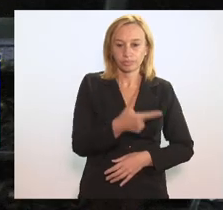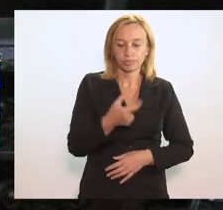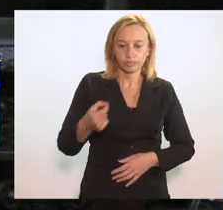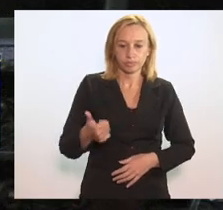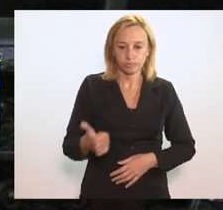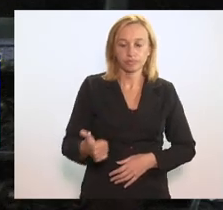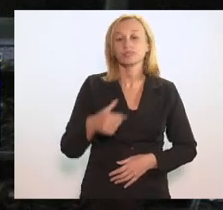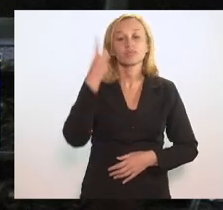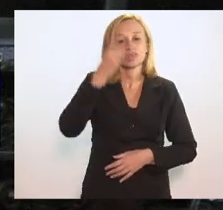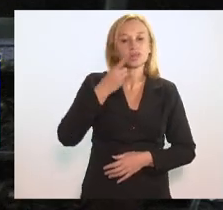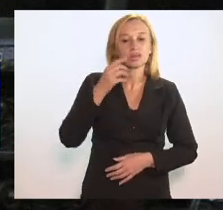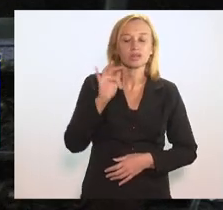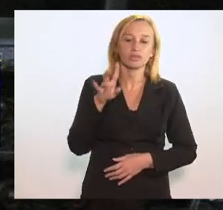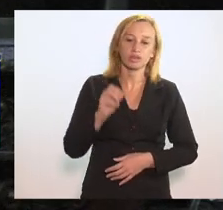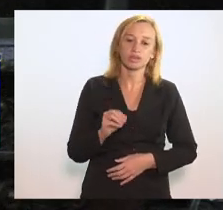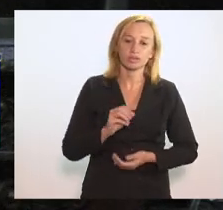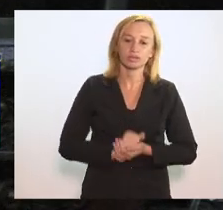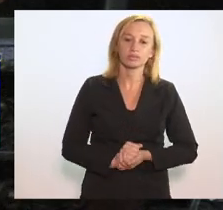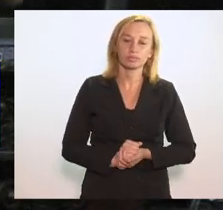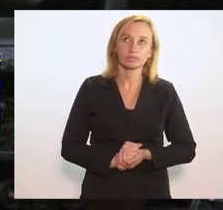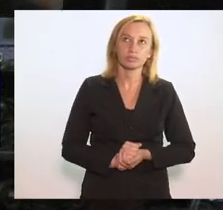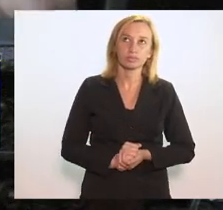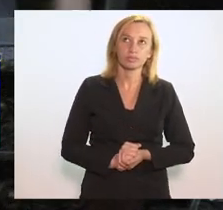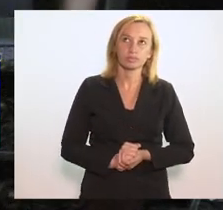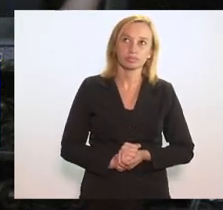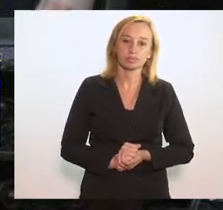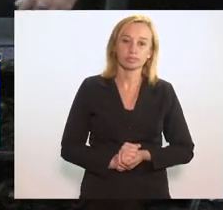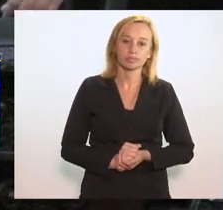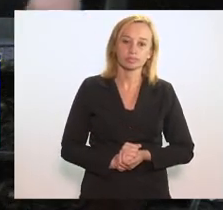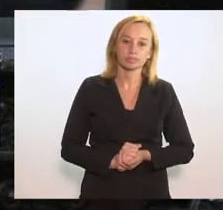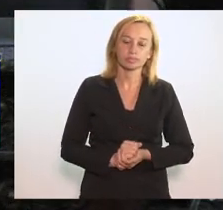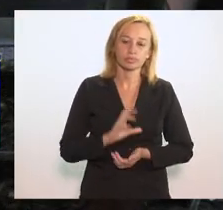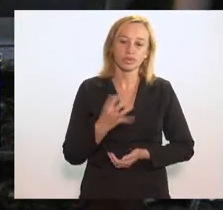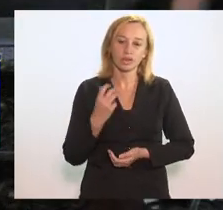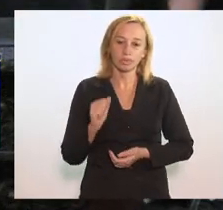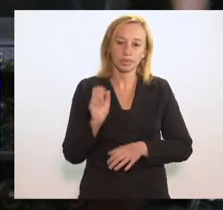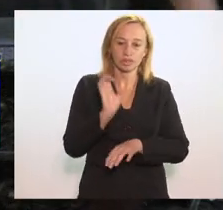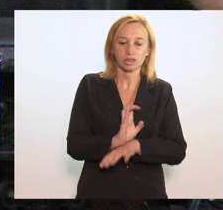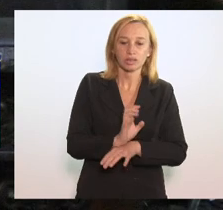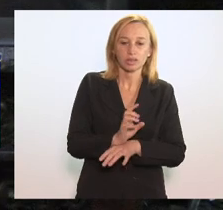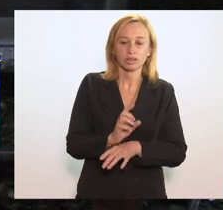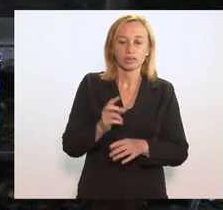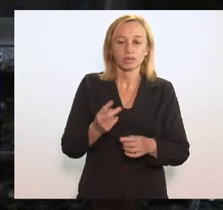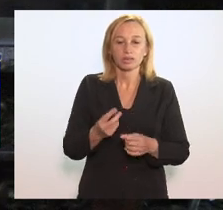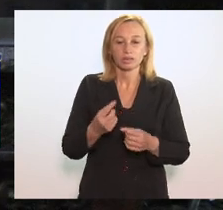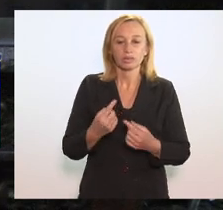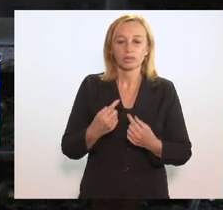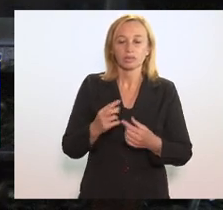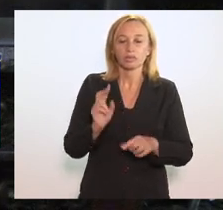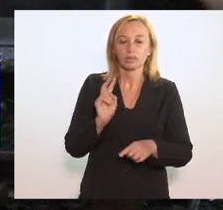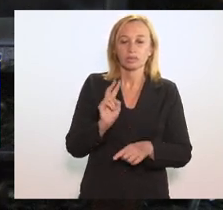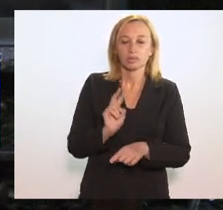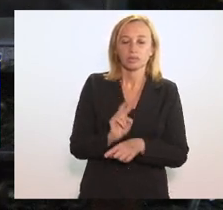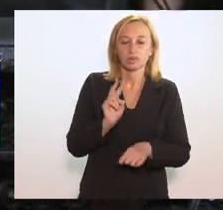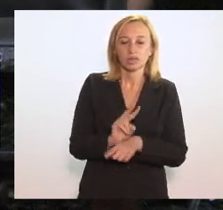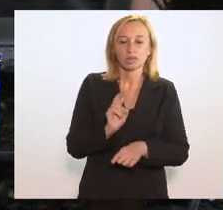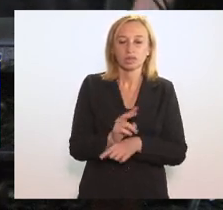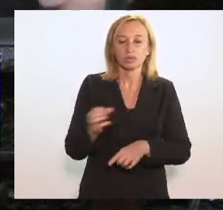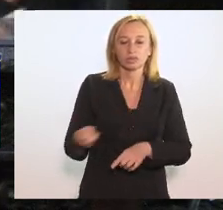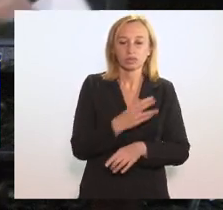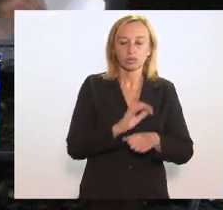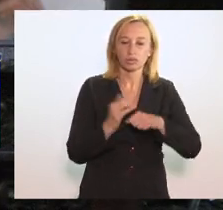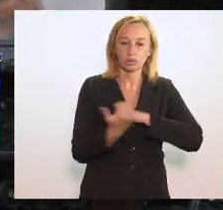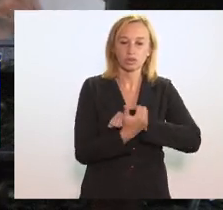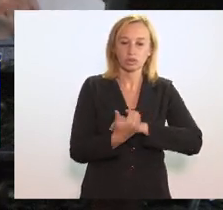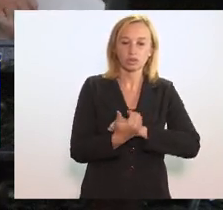de autoria do deputado Flávio Serafini, que dispõe sobre a campanha estadual de prevenção e combate ao novo coronavírus Covid-19 em instituições